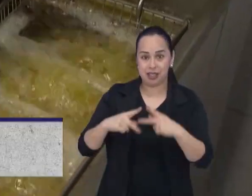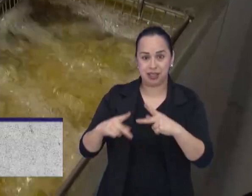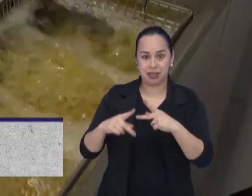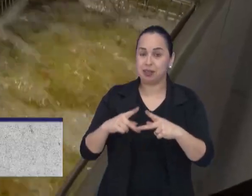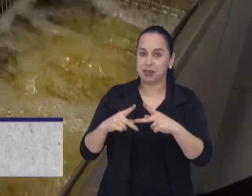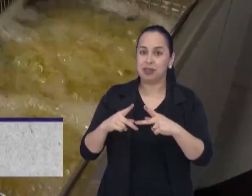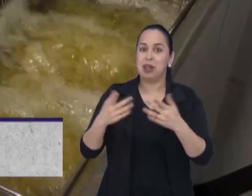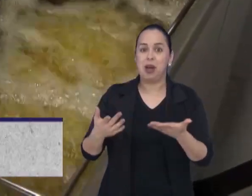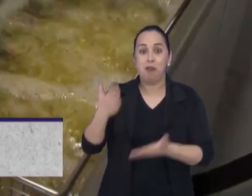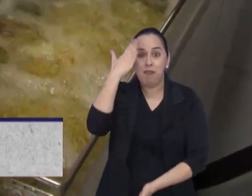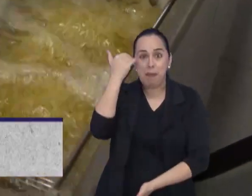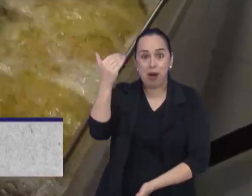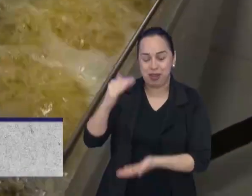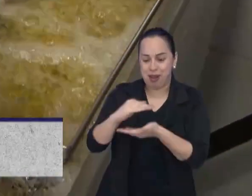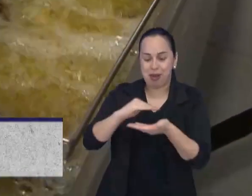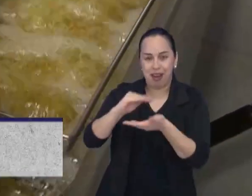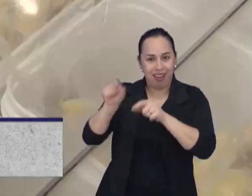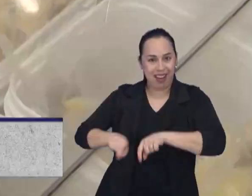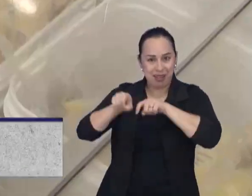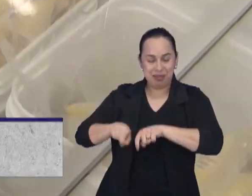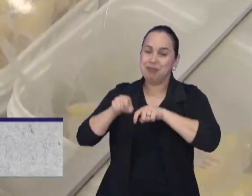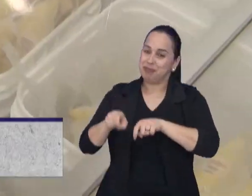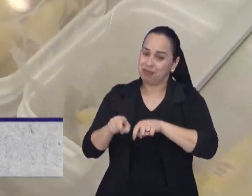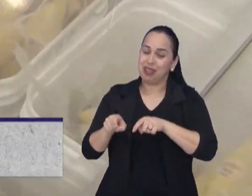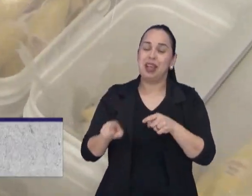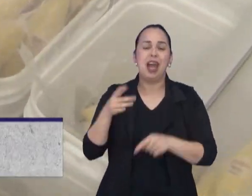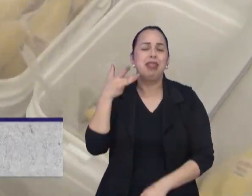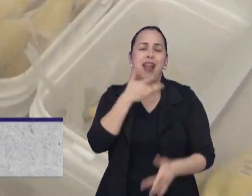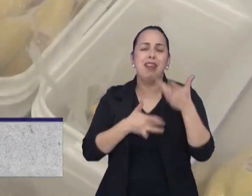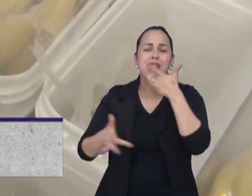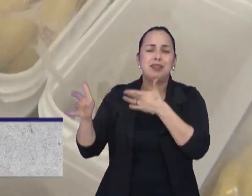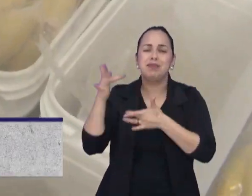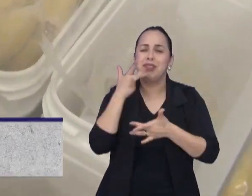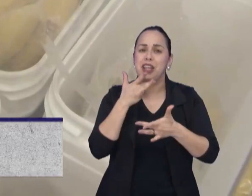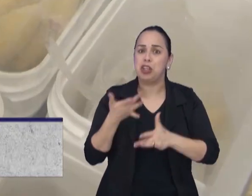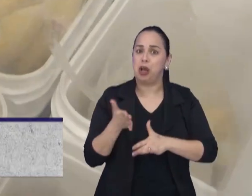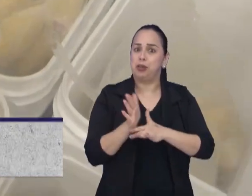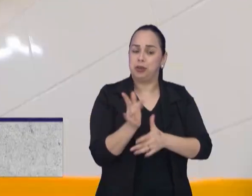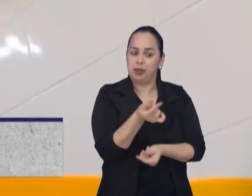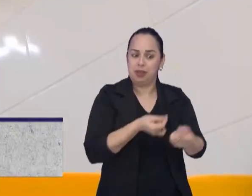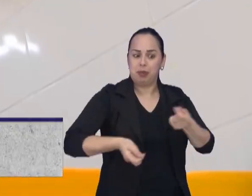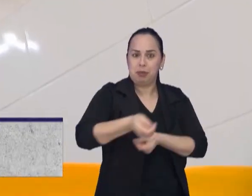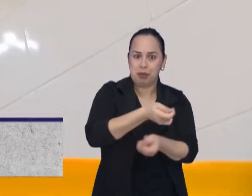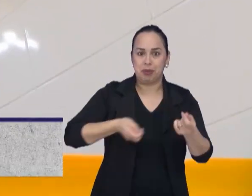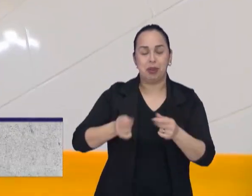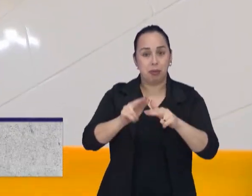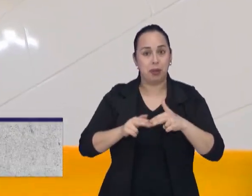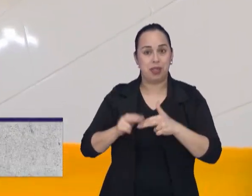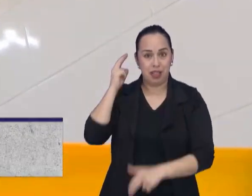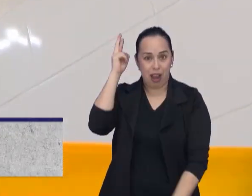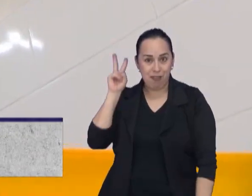estrela dessa época é o tradicional bolinho caipira. Além de delicioso, ele movimenta a economia. A Vanessa